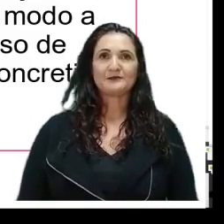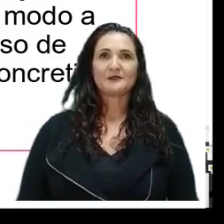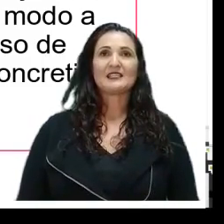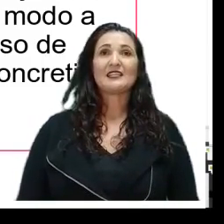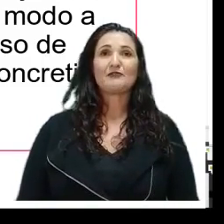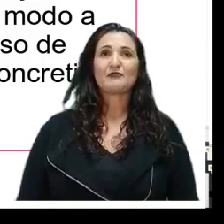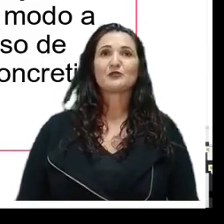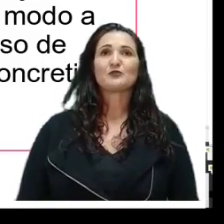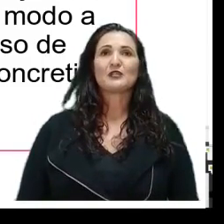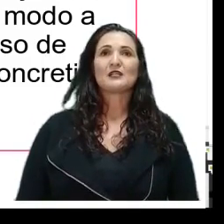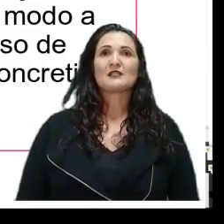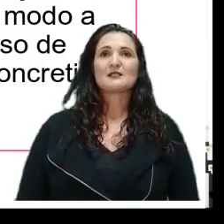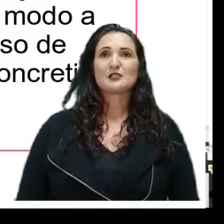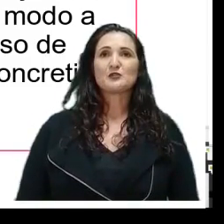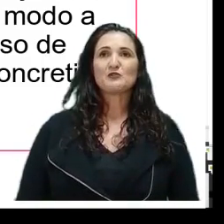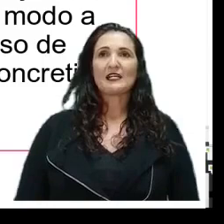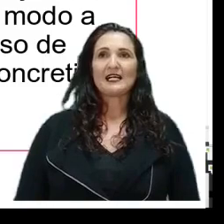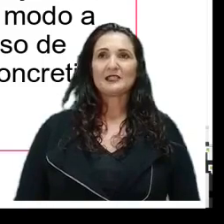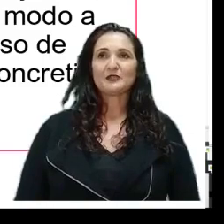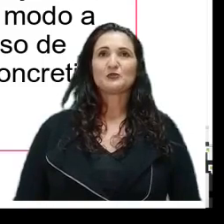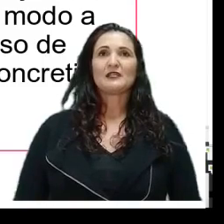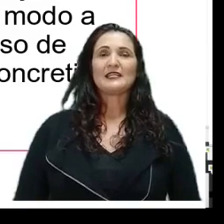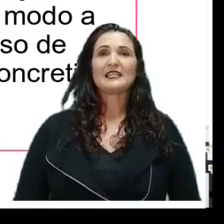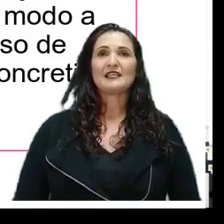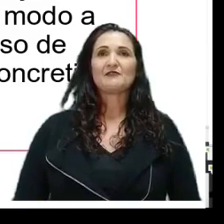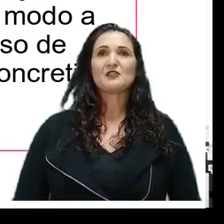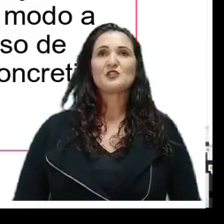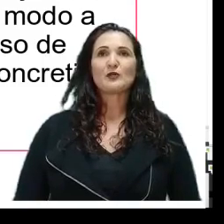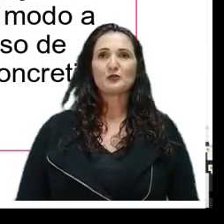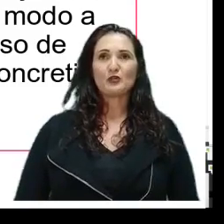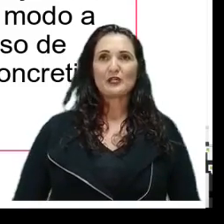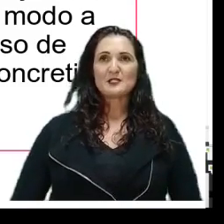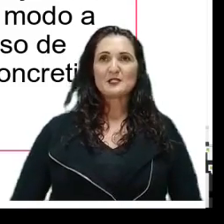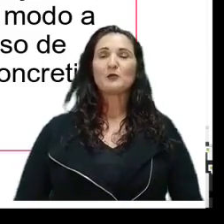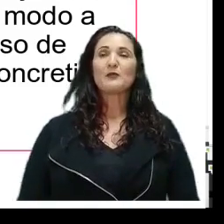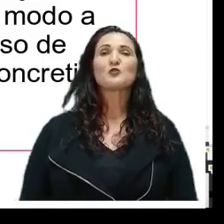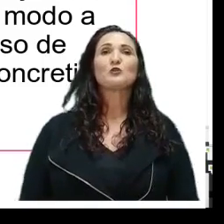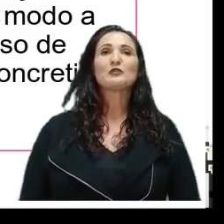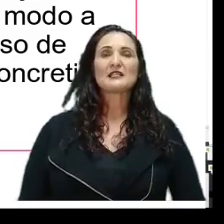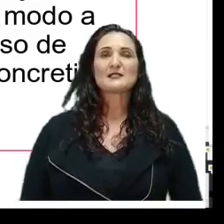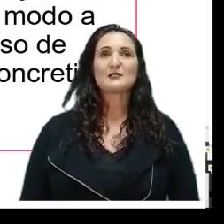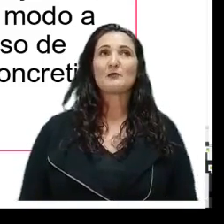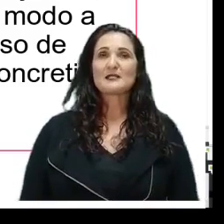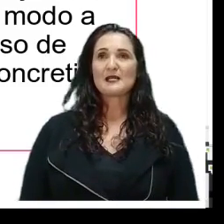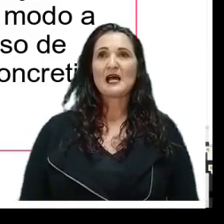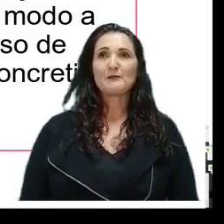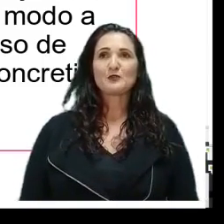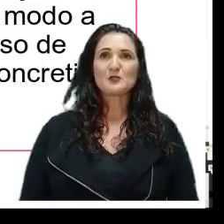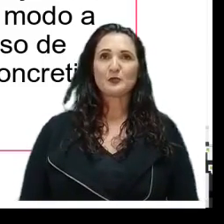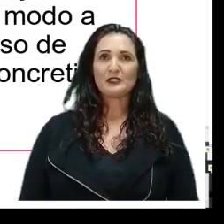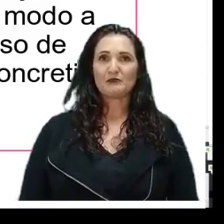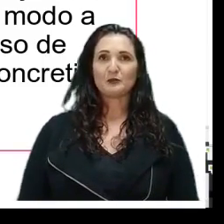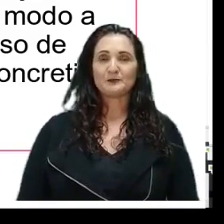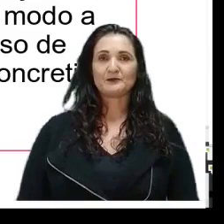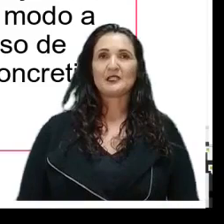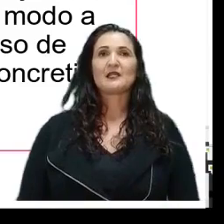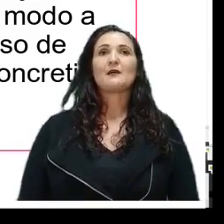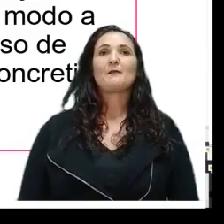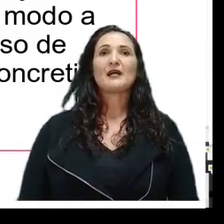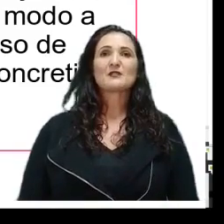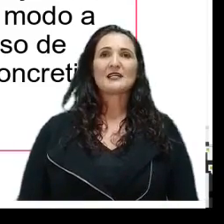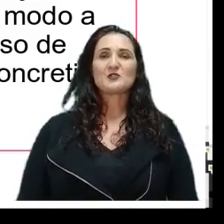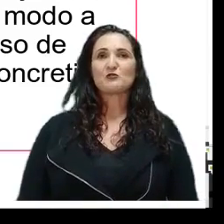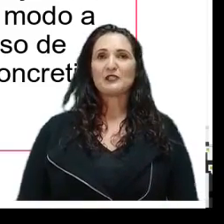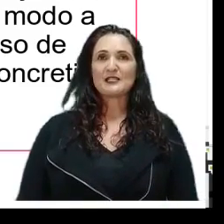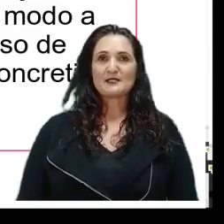obrigatória, devendo ser notificado em até 24 horas pelo meio de comunicação mais rápido disponível.